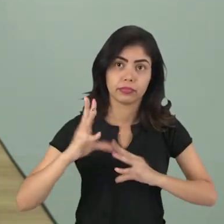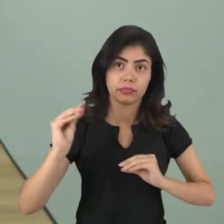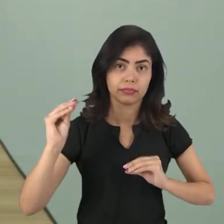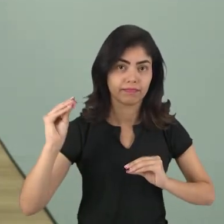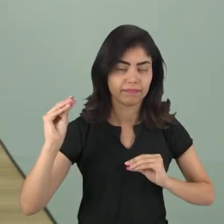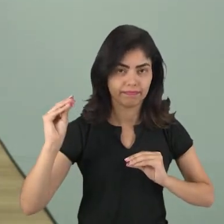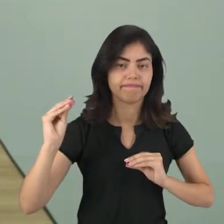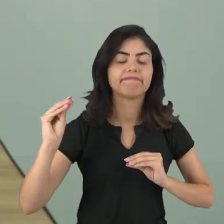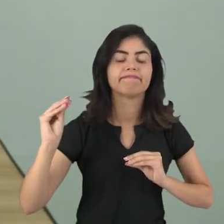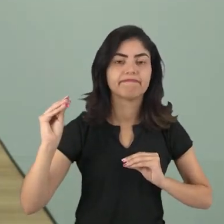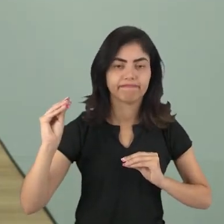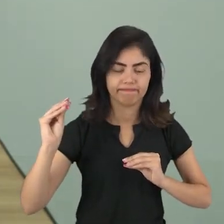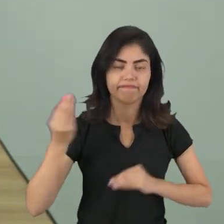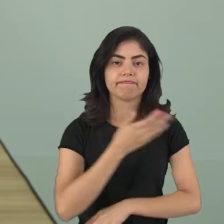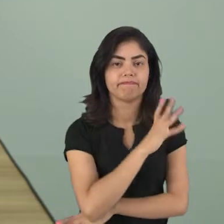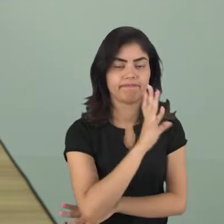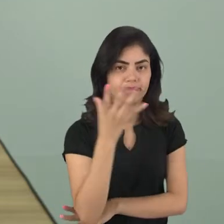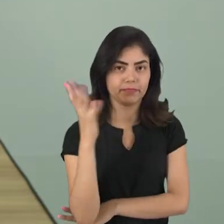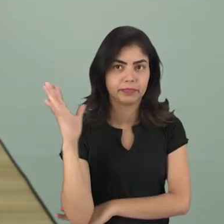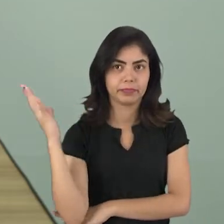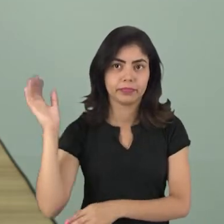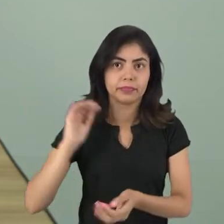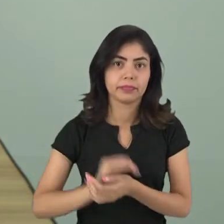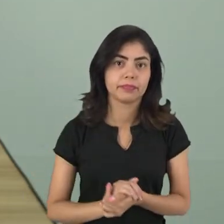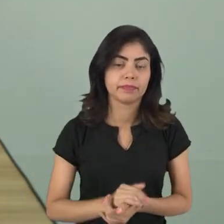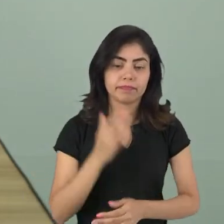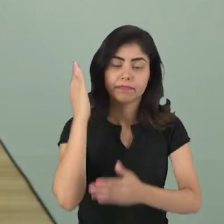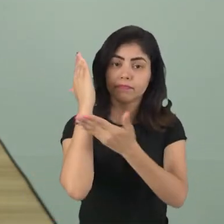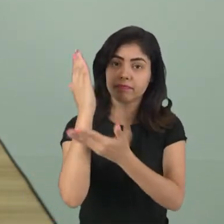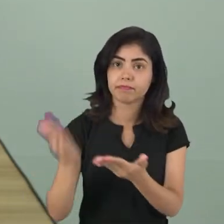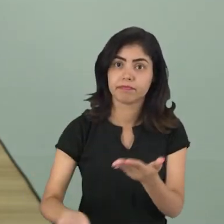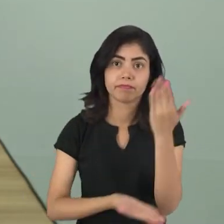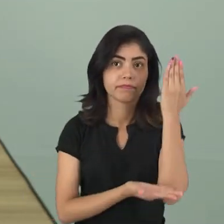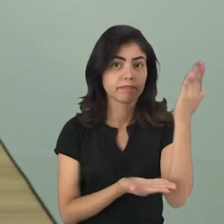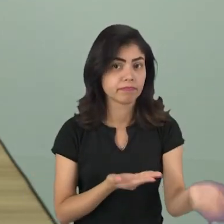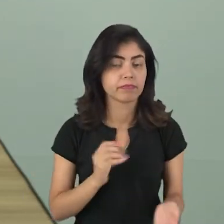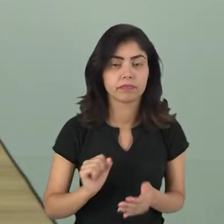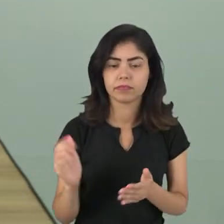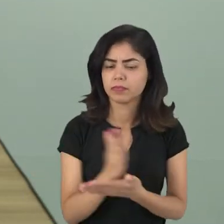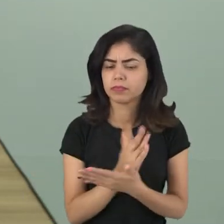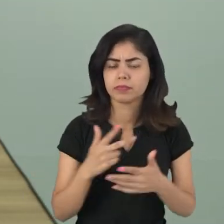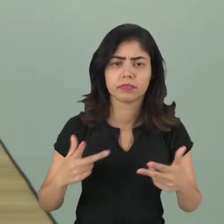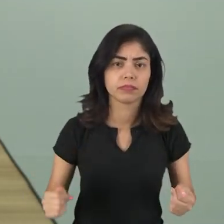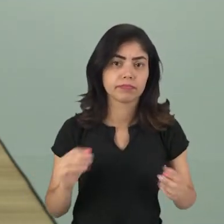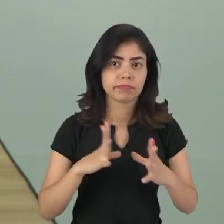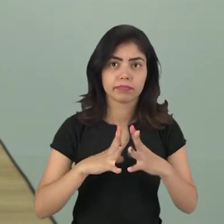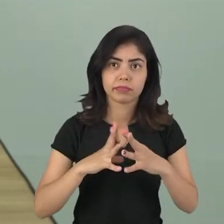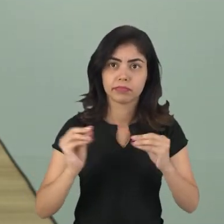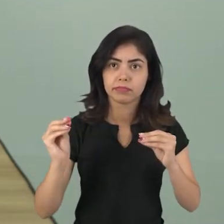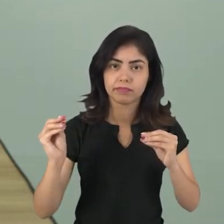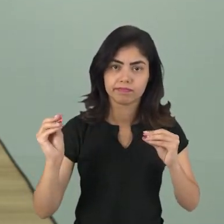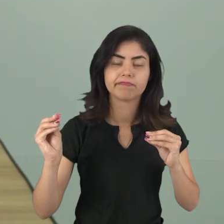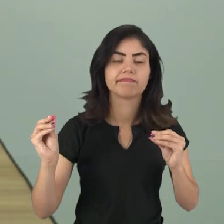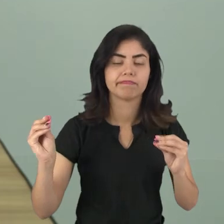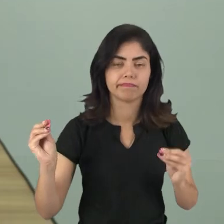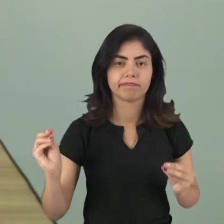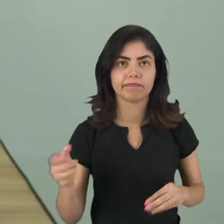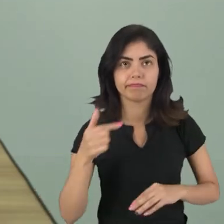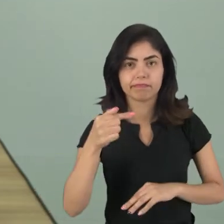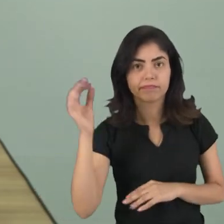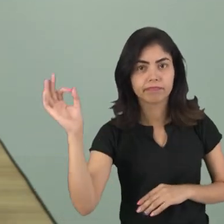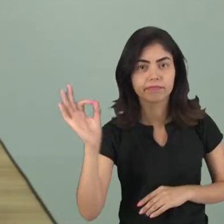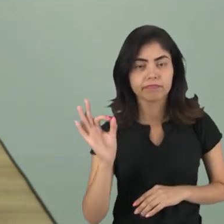o texto. O título, né, fala sobre a Mata Atlântica, certo? E o